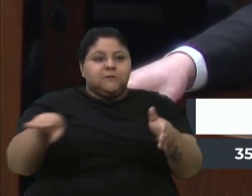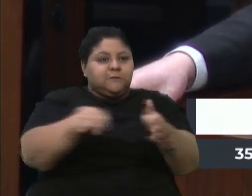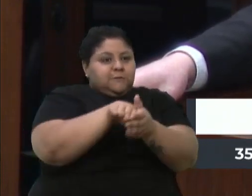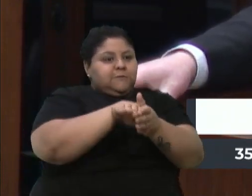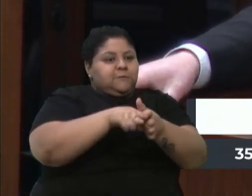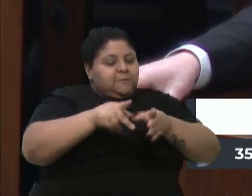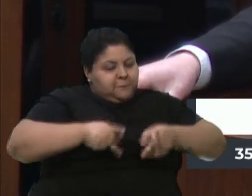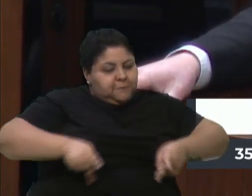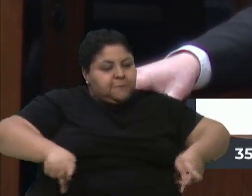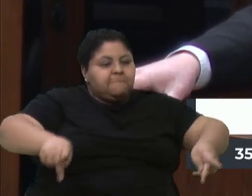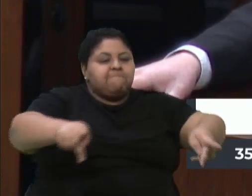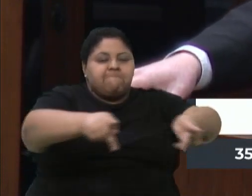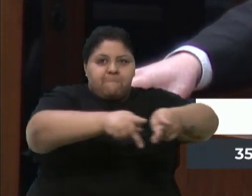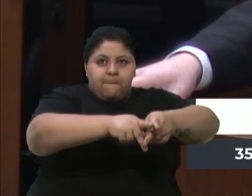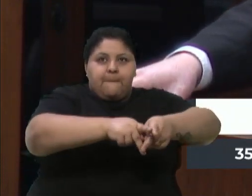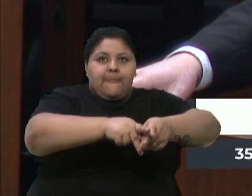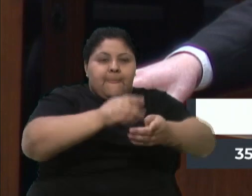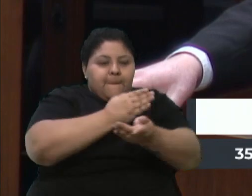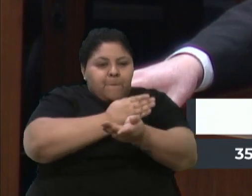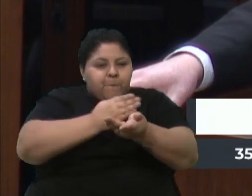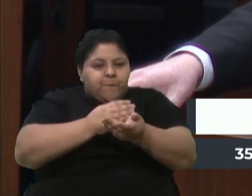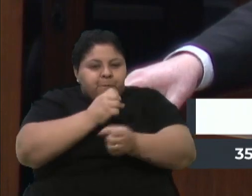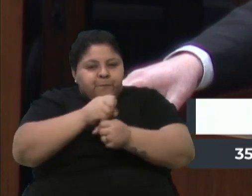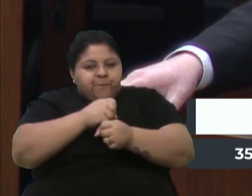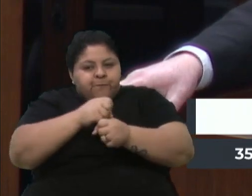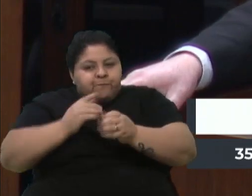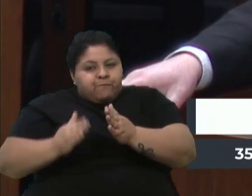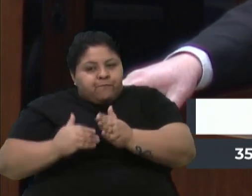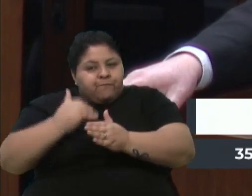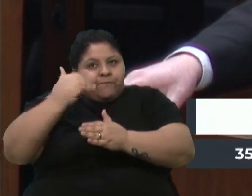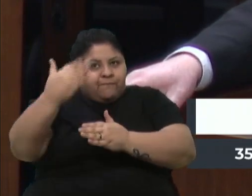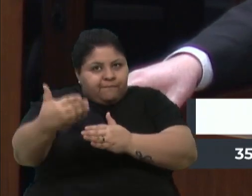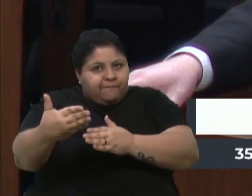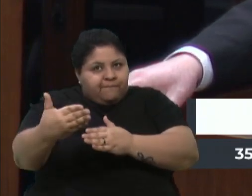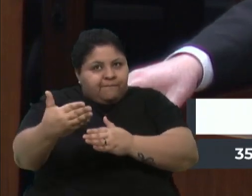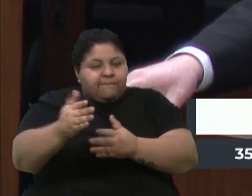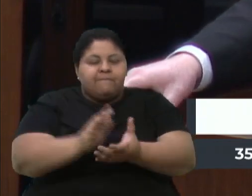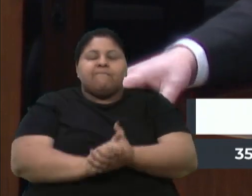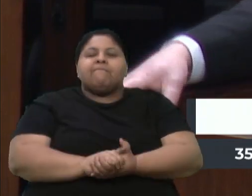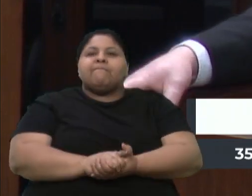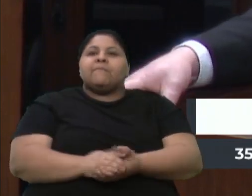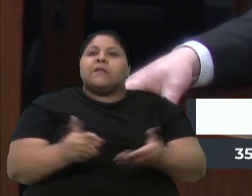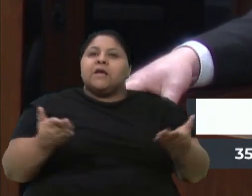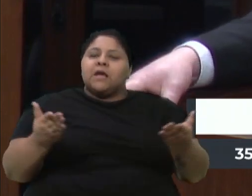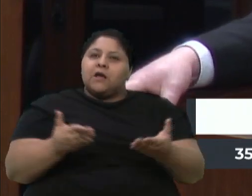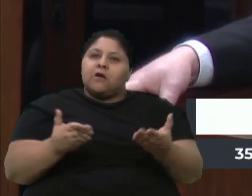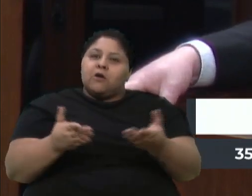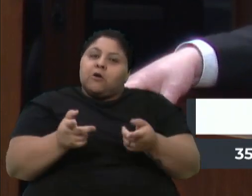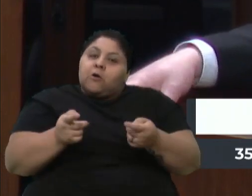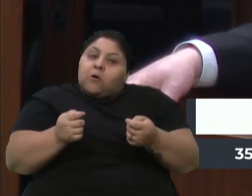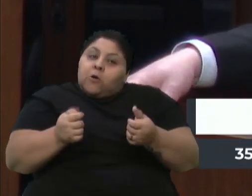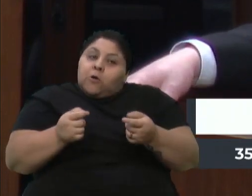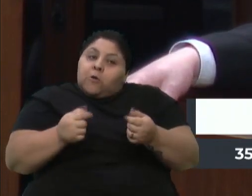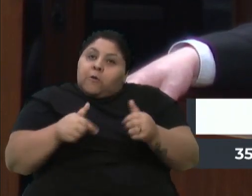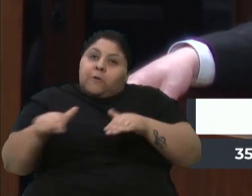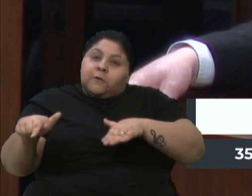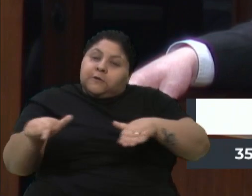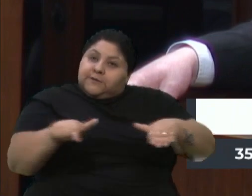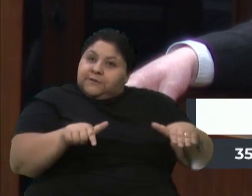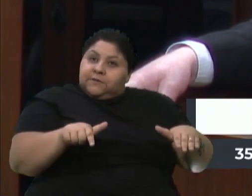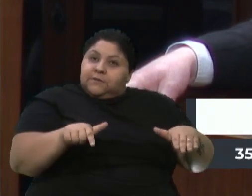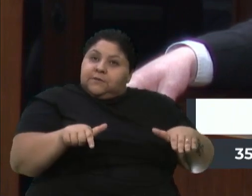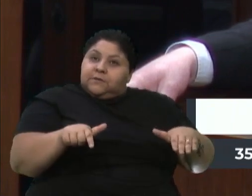população, então, no início do ano que vem. Nós estamos agora nas vésperas da Semana Municipal do